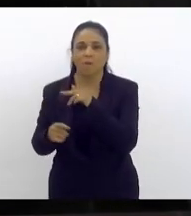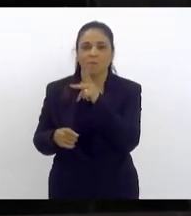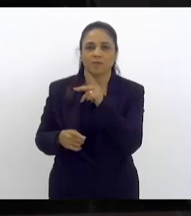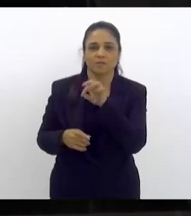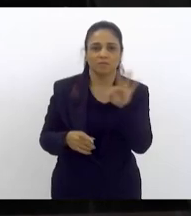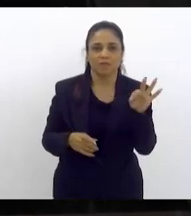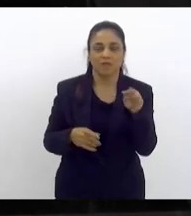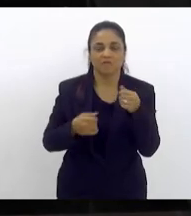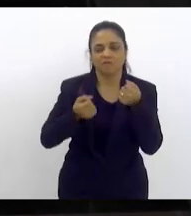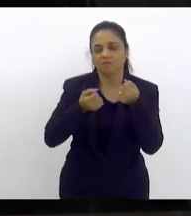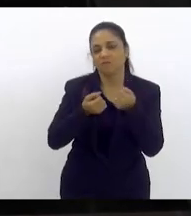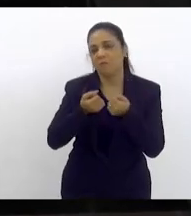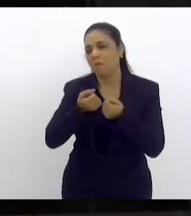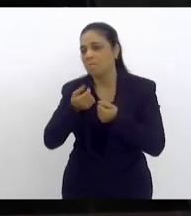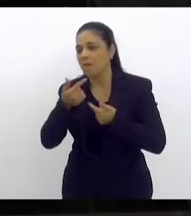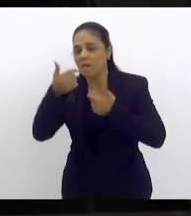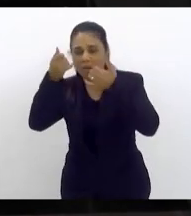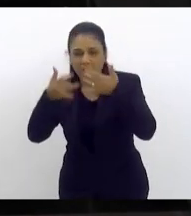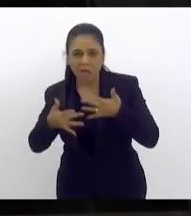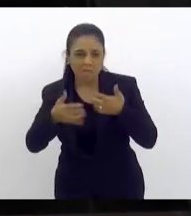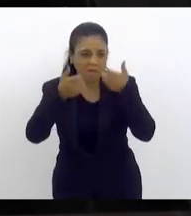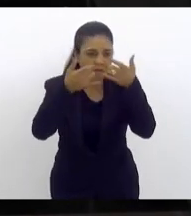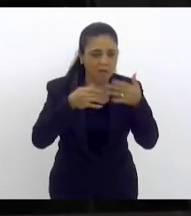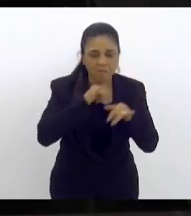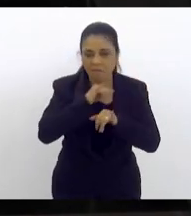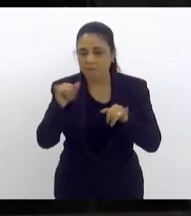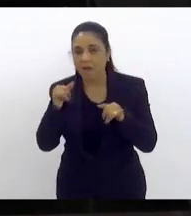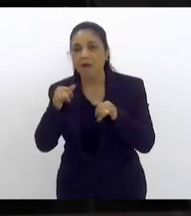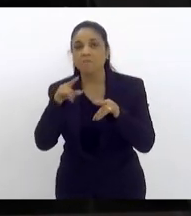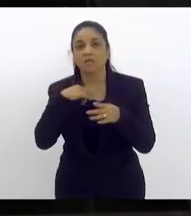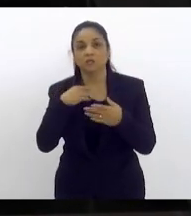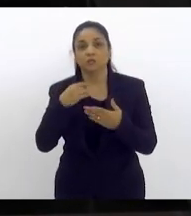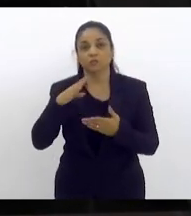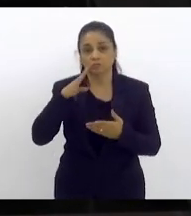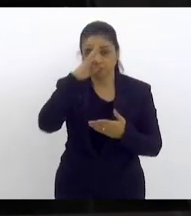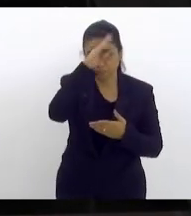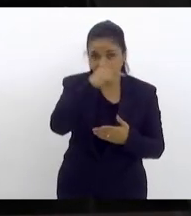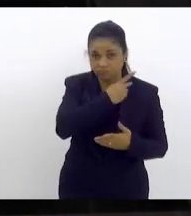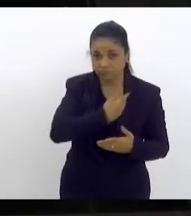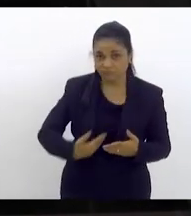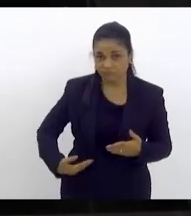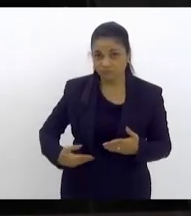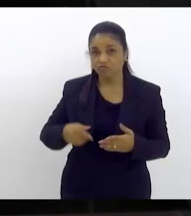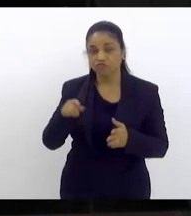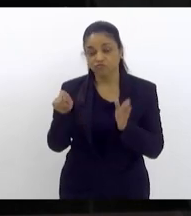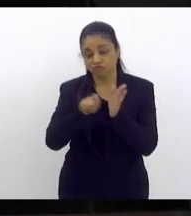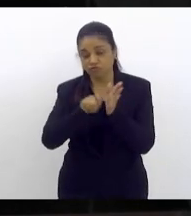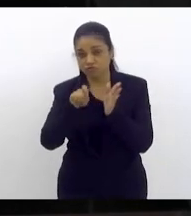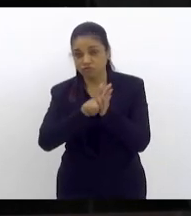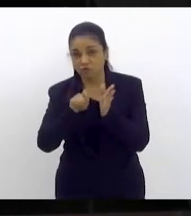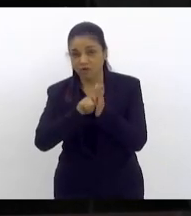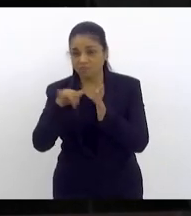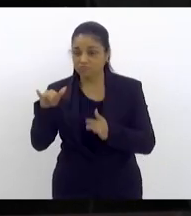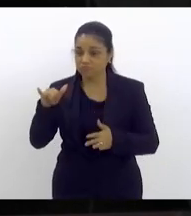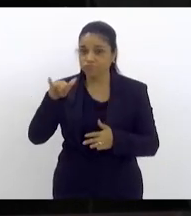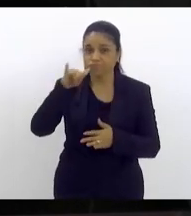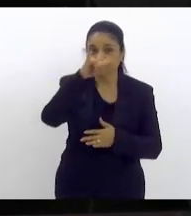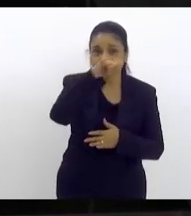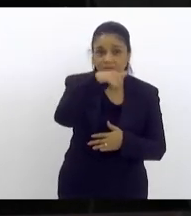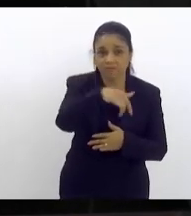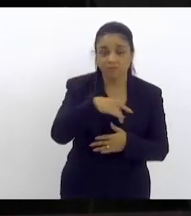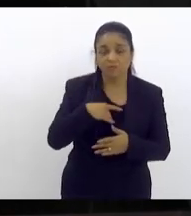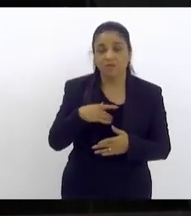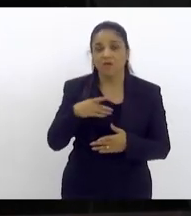explicar como no governo bolsonaro tinha droga sendo transportada no avião da Força Aérea